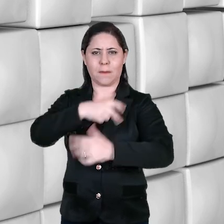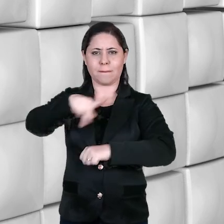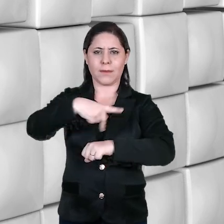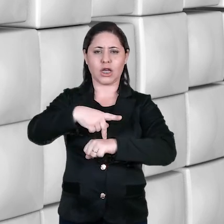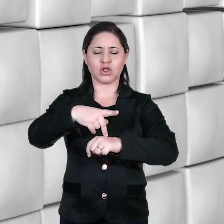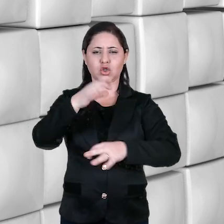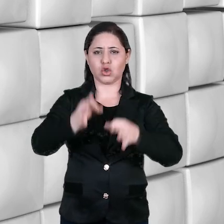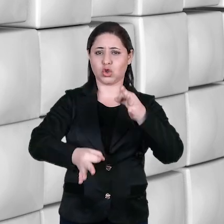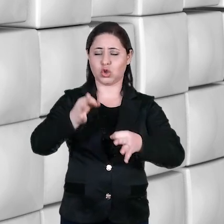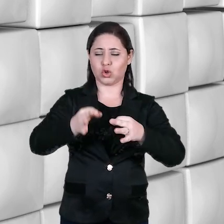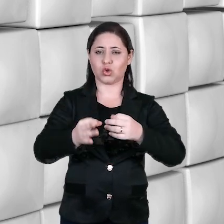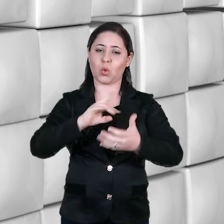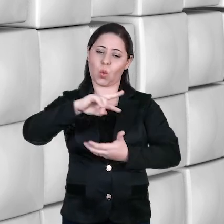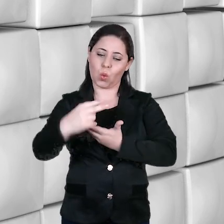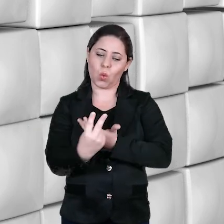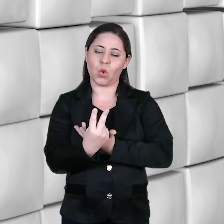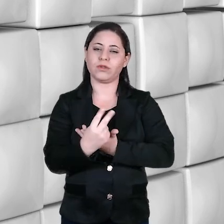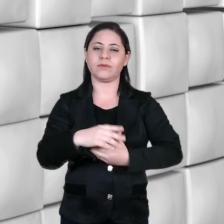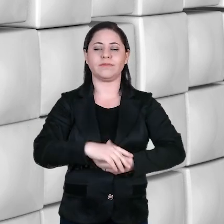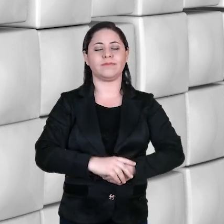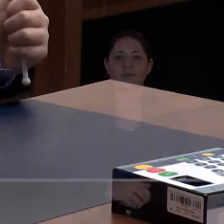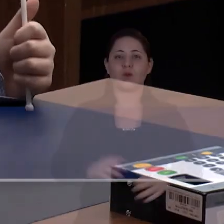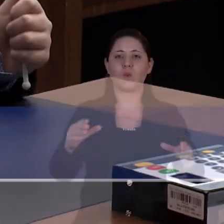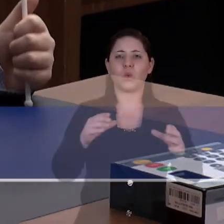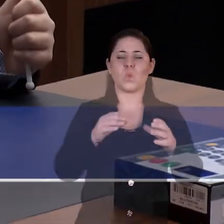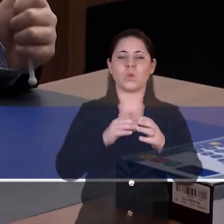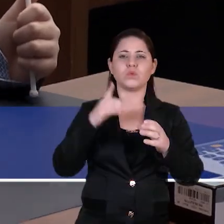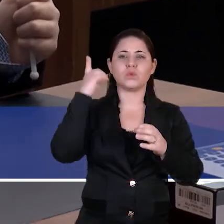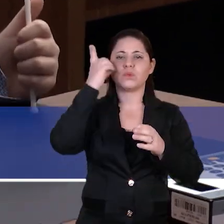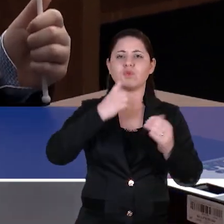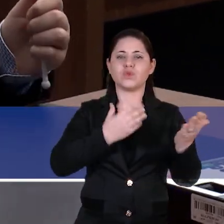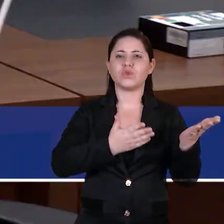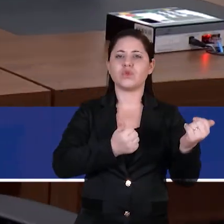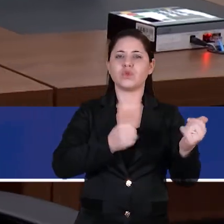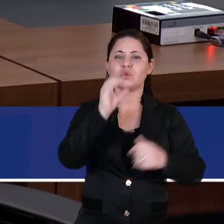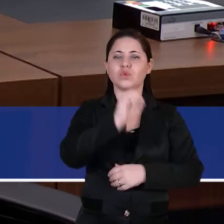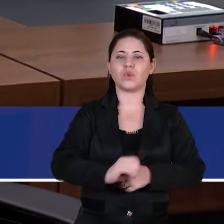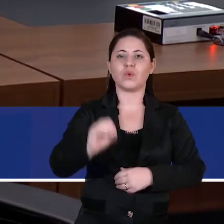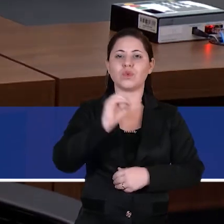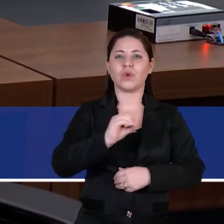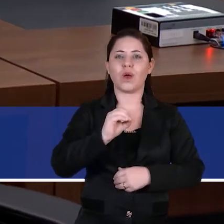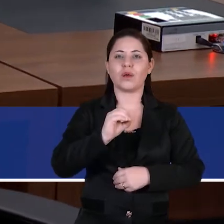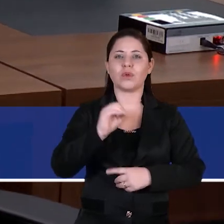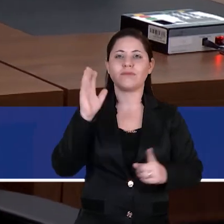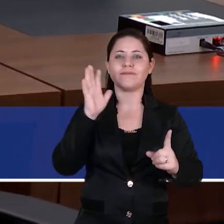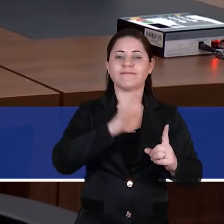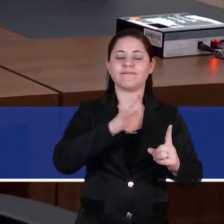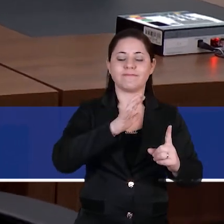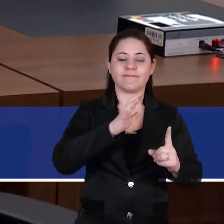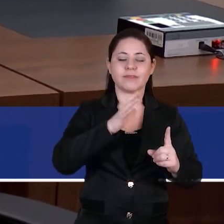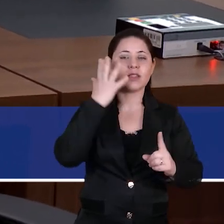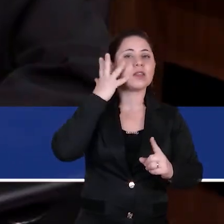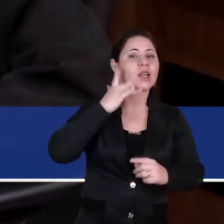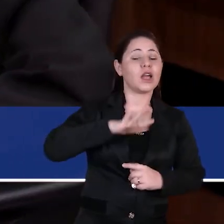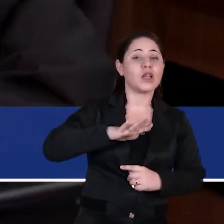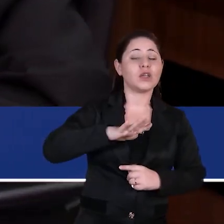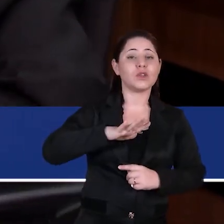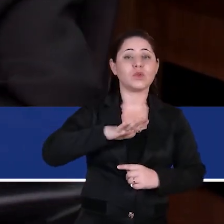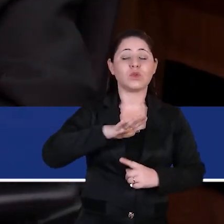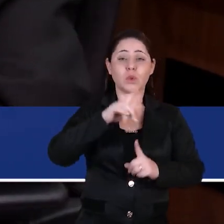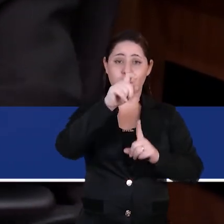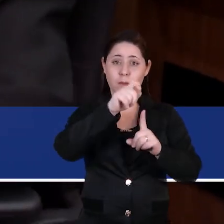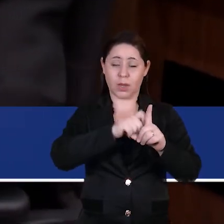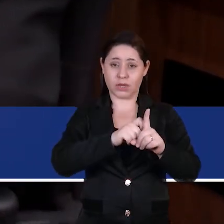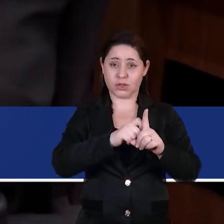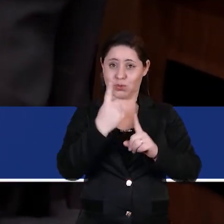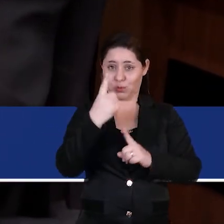país justo e sustentável. O Parlamento Jovem de outubro foi totalmente dedicado às crianças. No mês